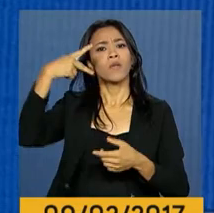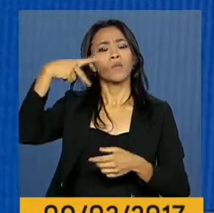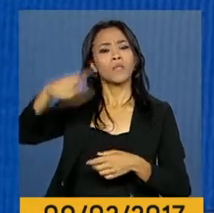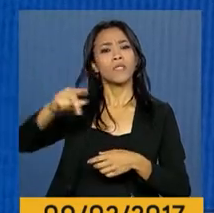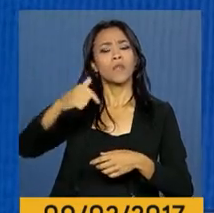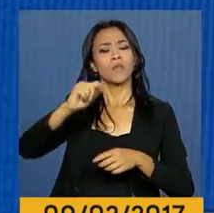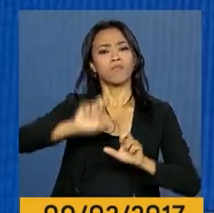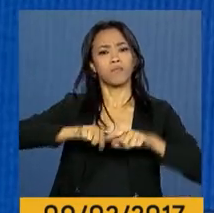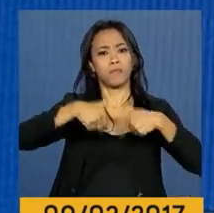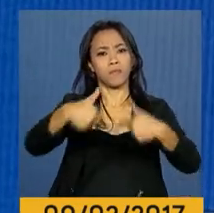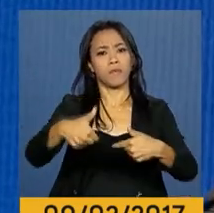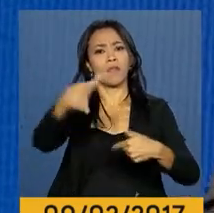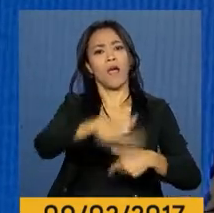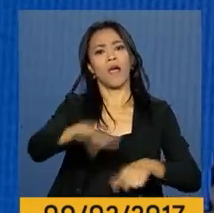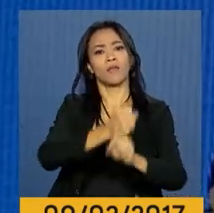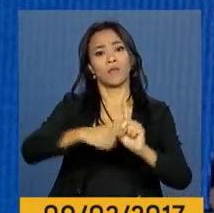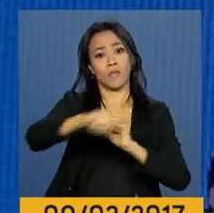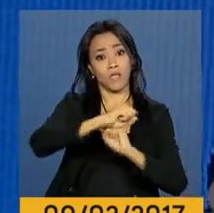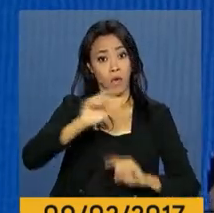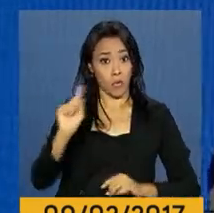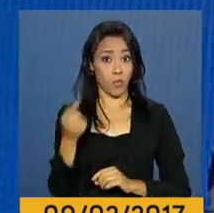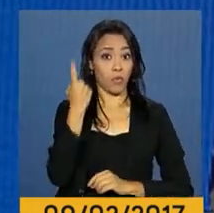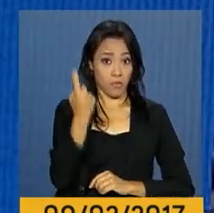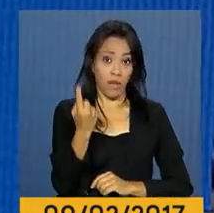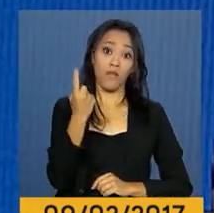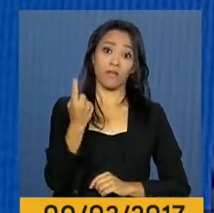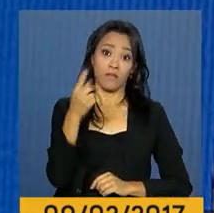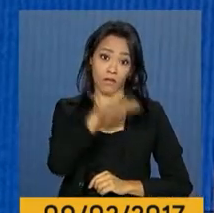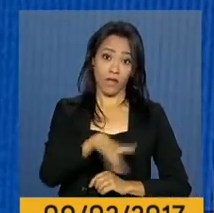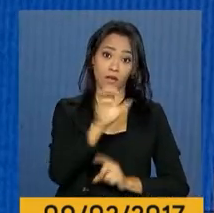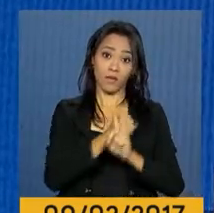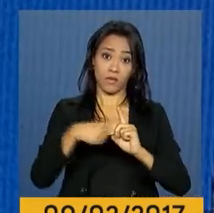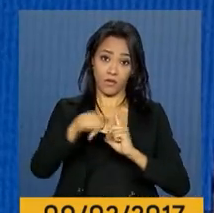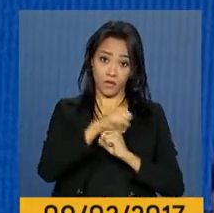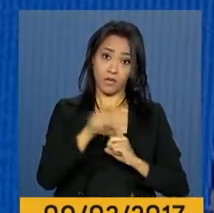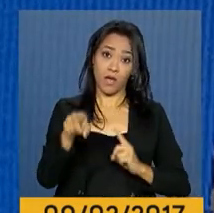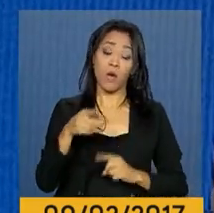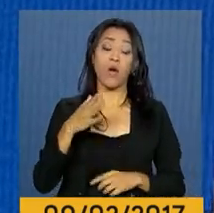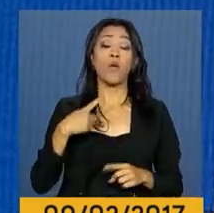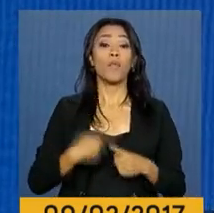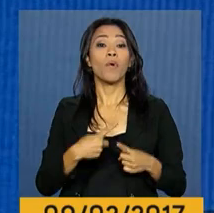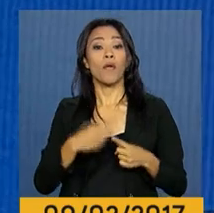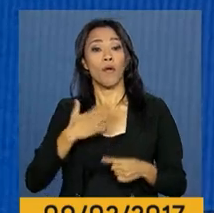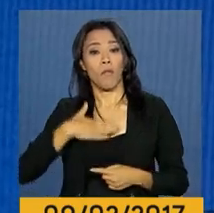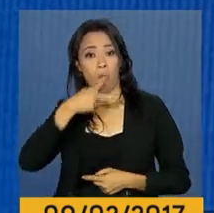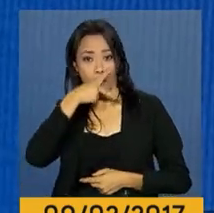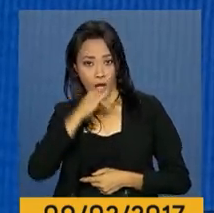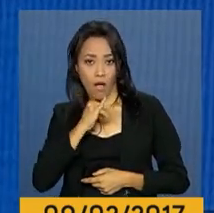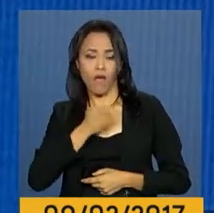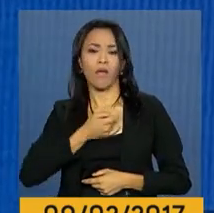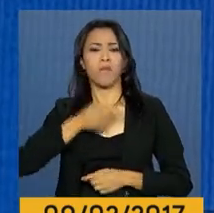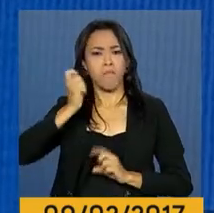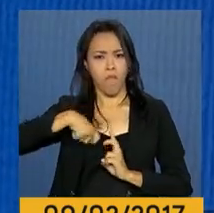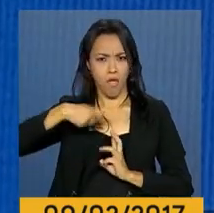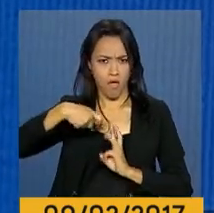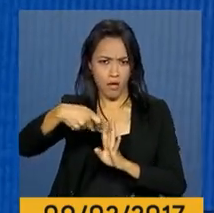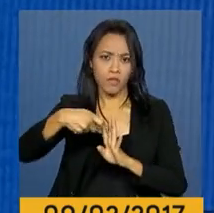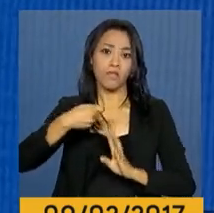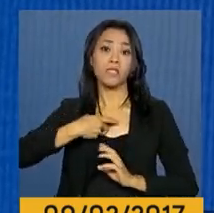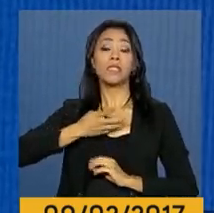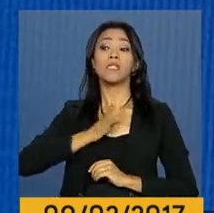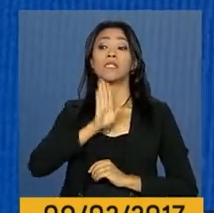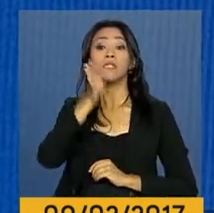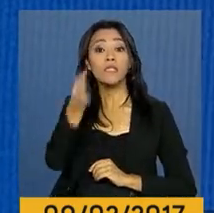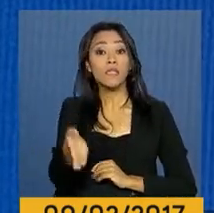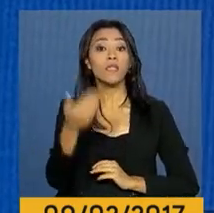serviço social que a mim dizia respeito é porque o meu pai todo do mês e a Caixa